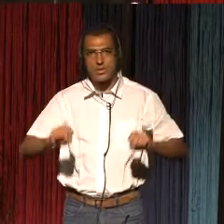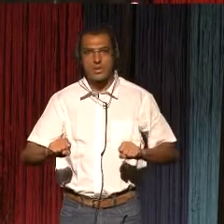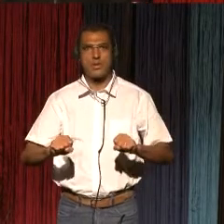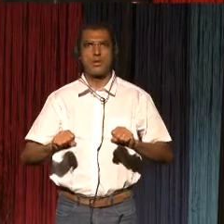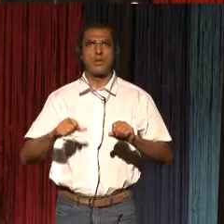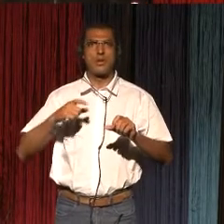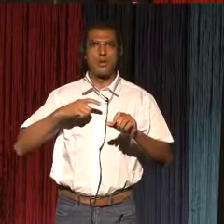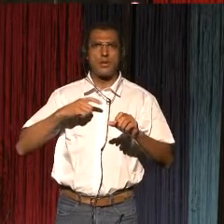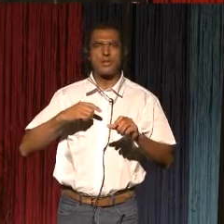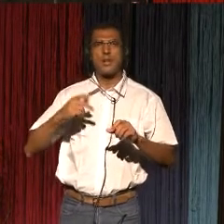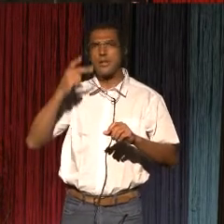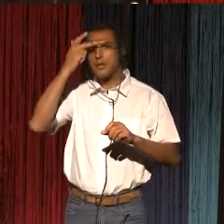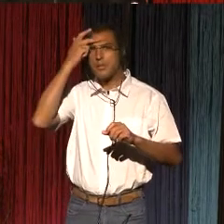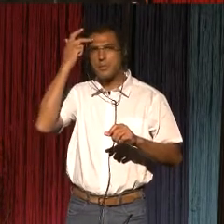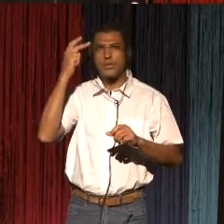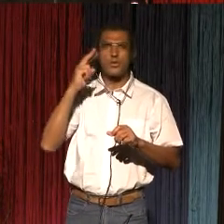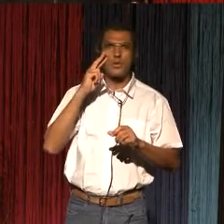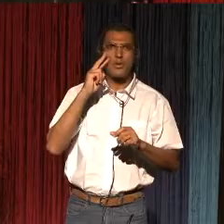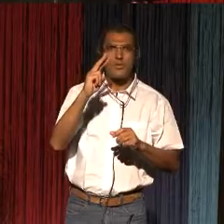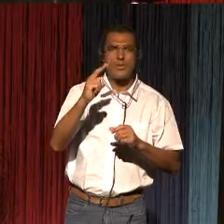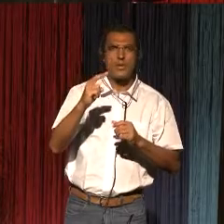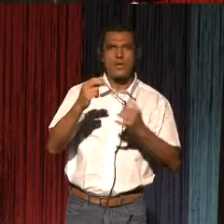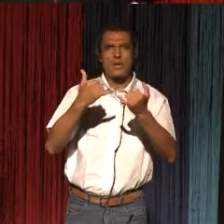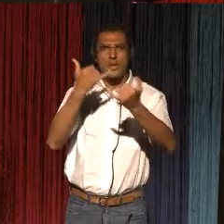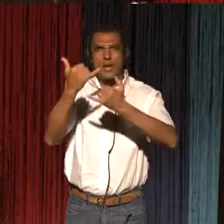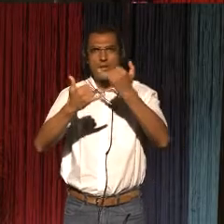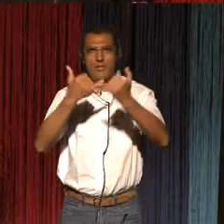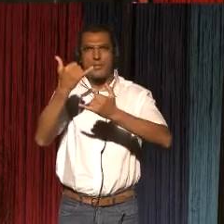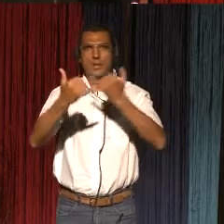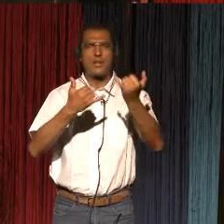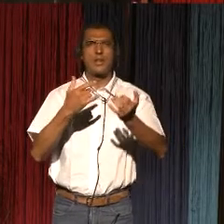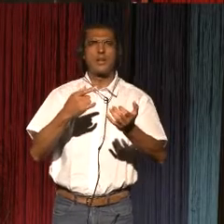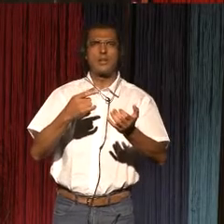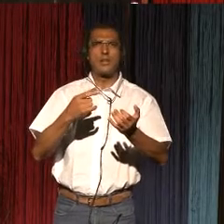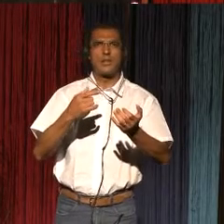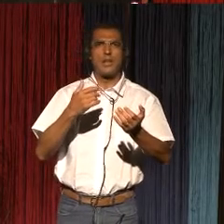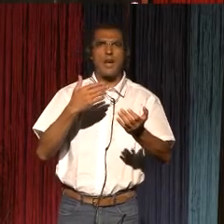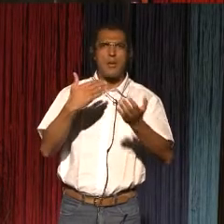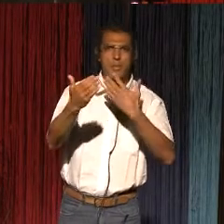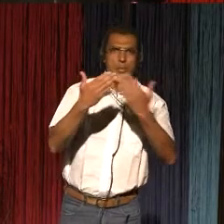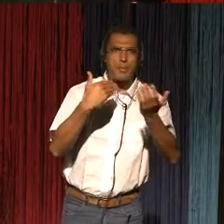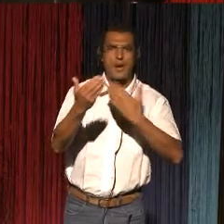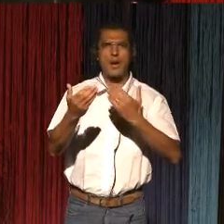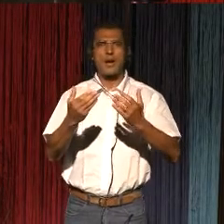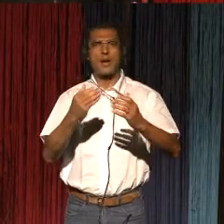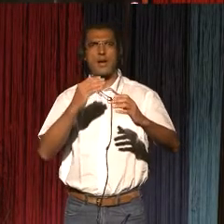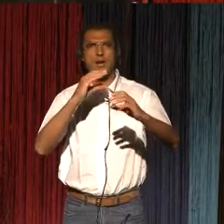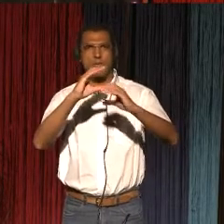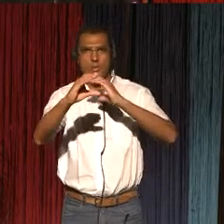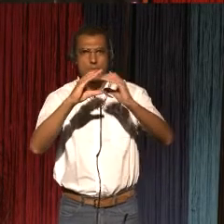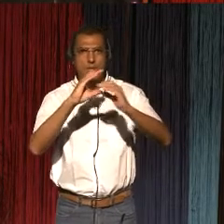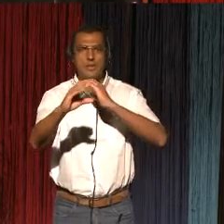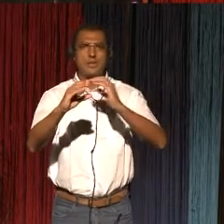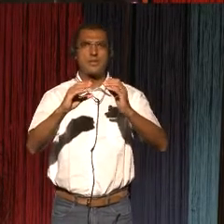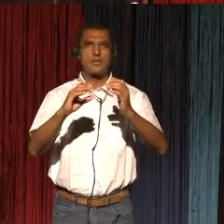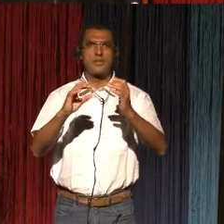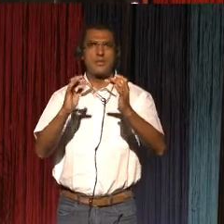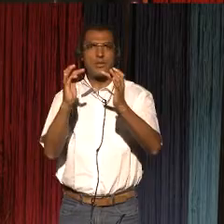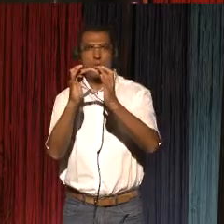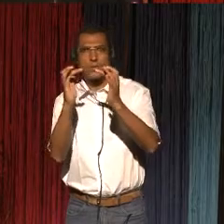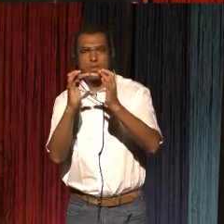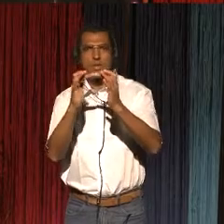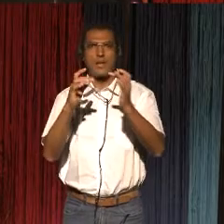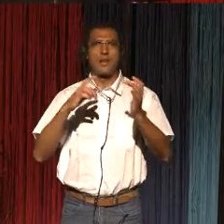uma interação significativa de um ser humano, os resultados não foram diferentes. Agora, considerando